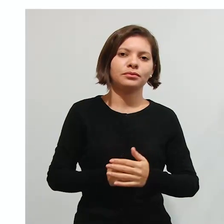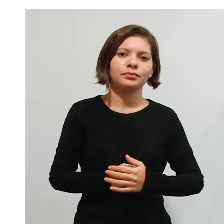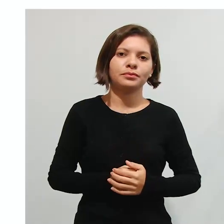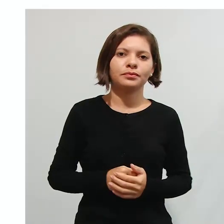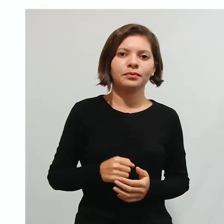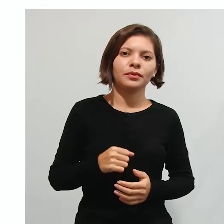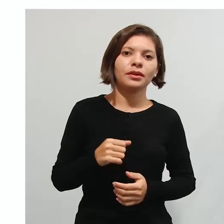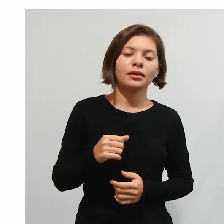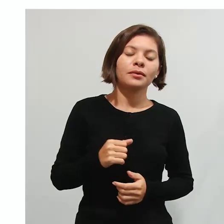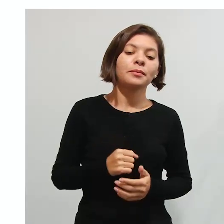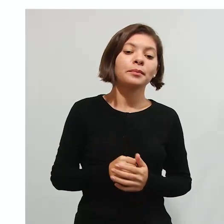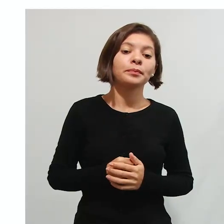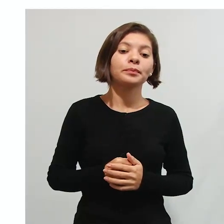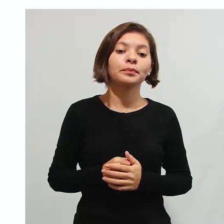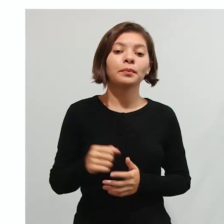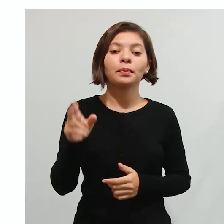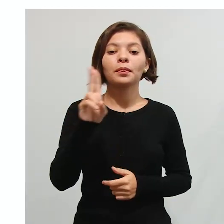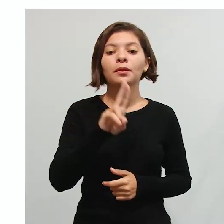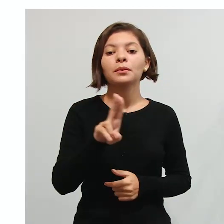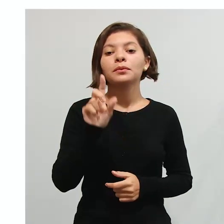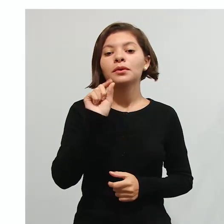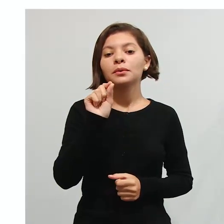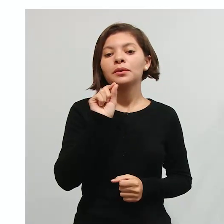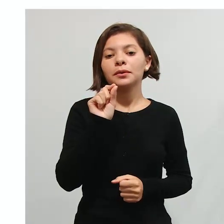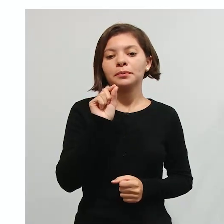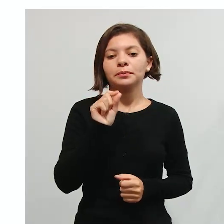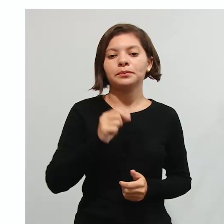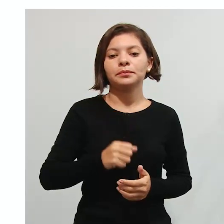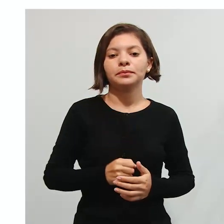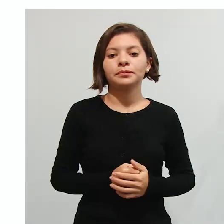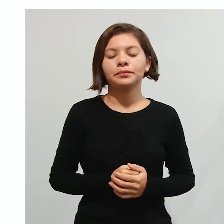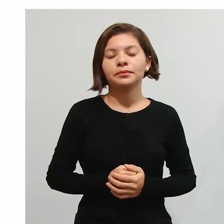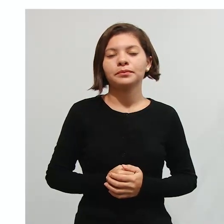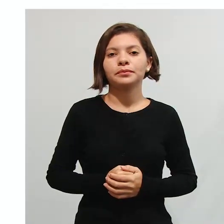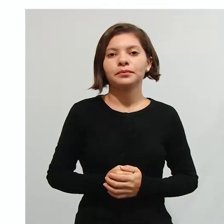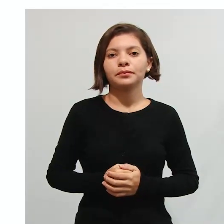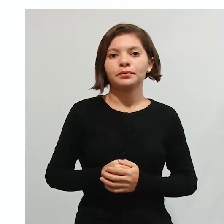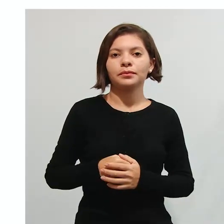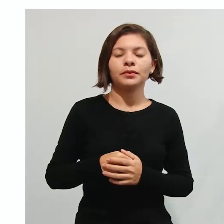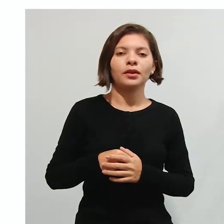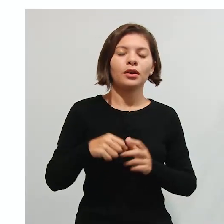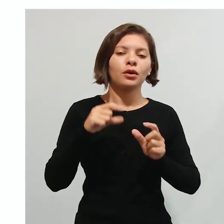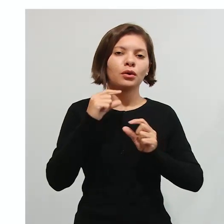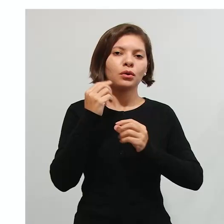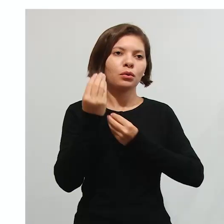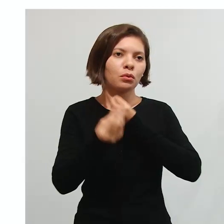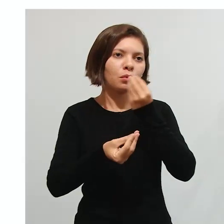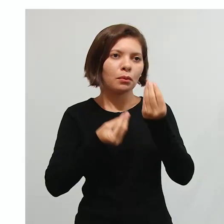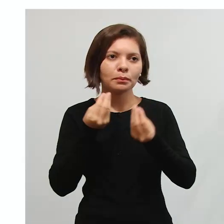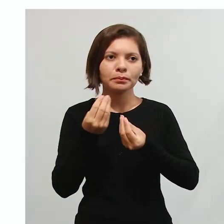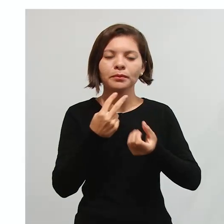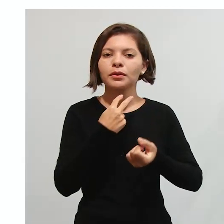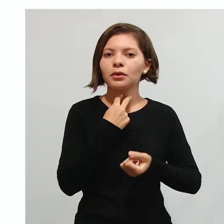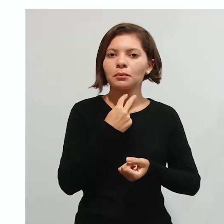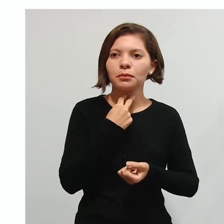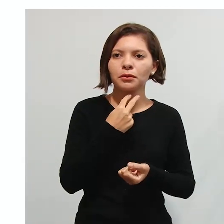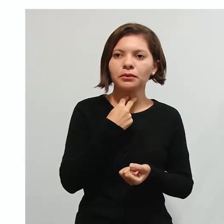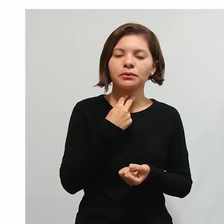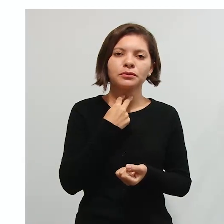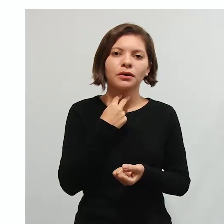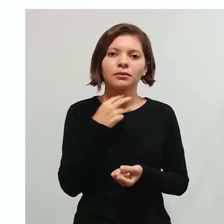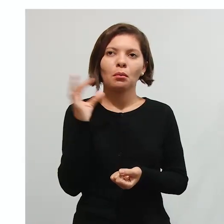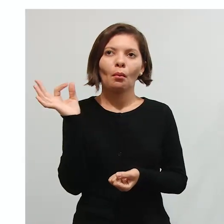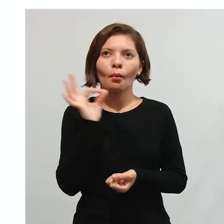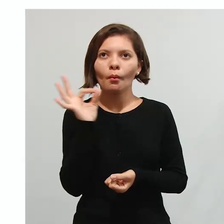quando né preferir o uso de termos passíveis de quantificação Então tudo isso tem que ser quantificado não pode ficar